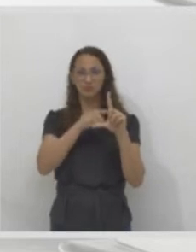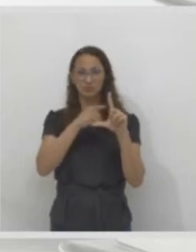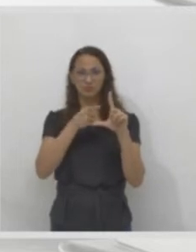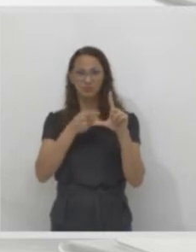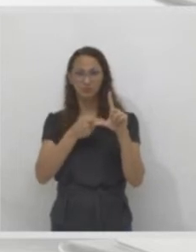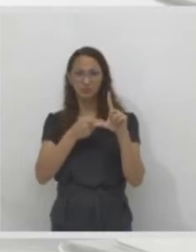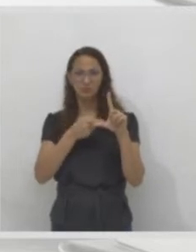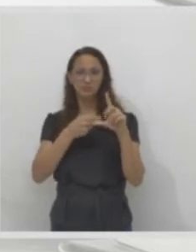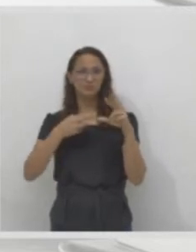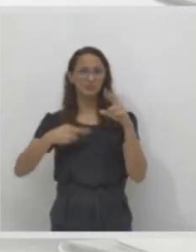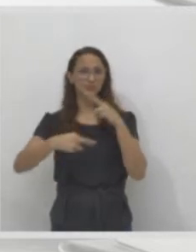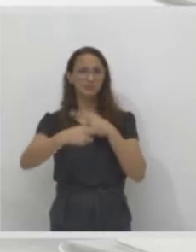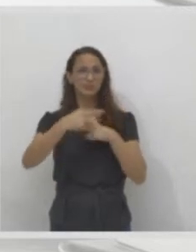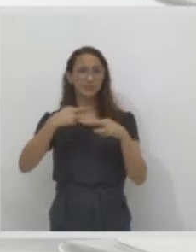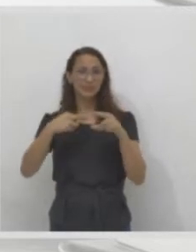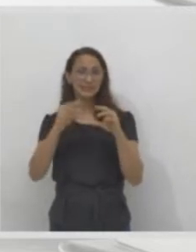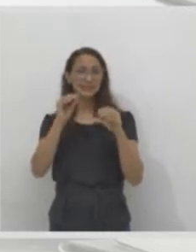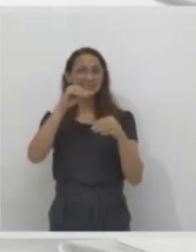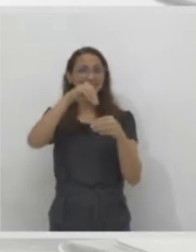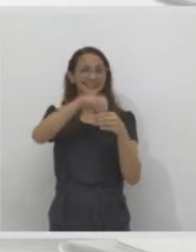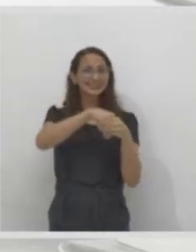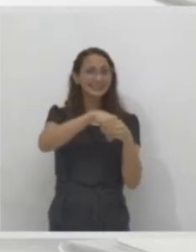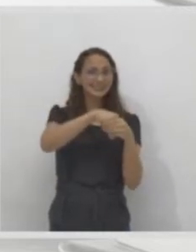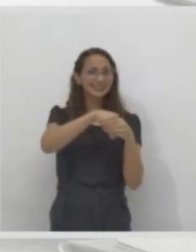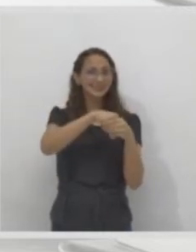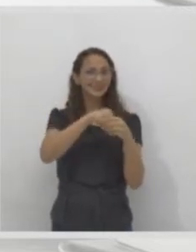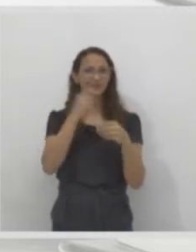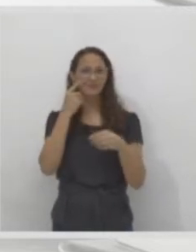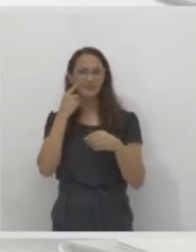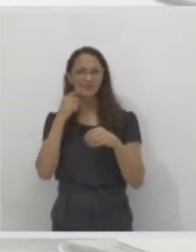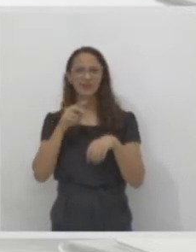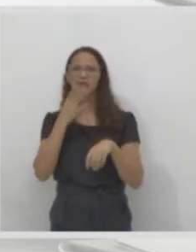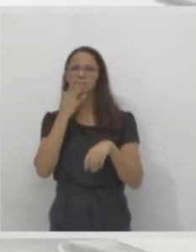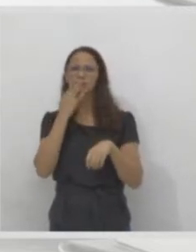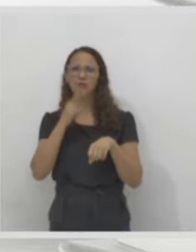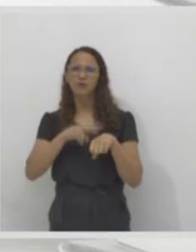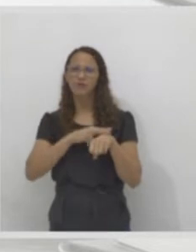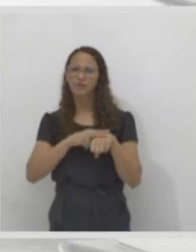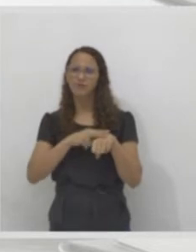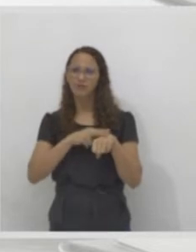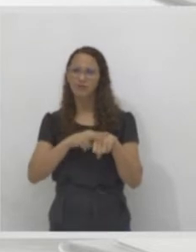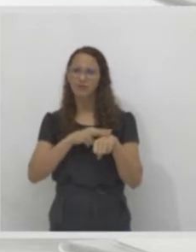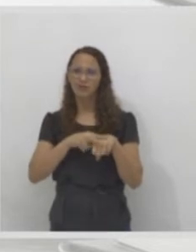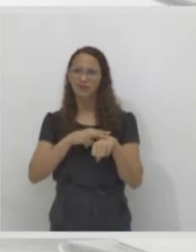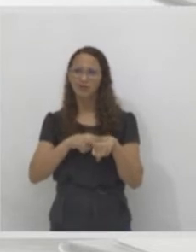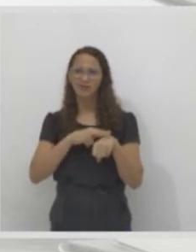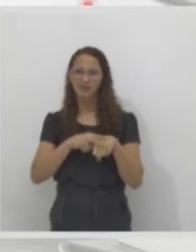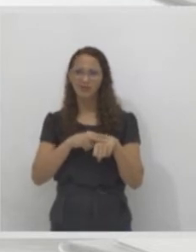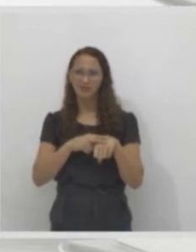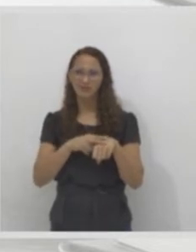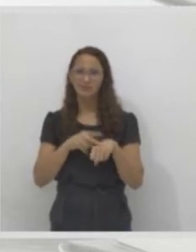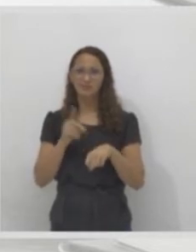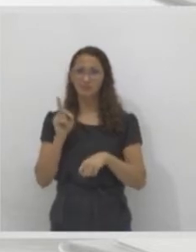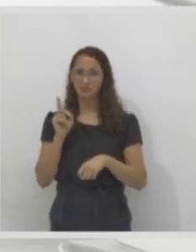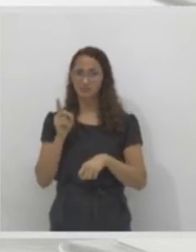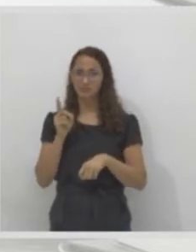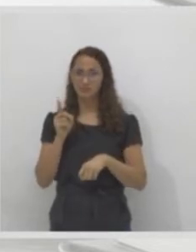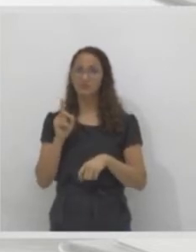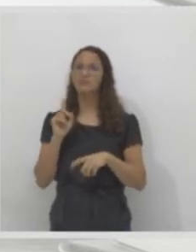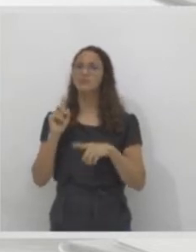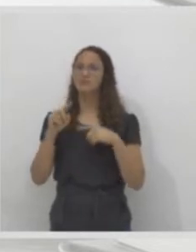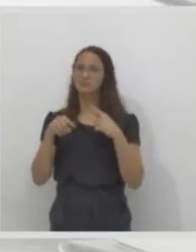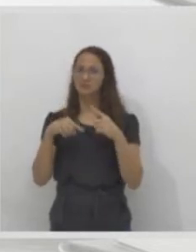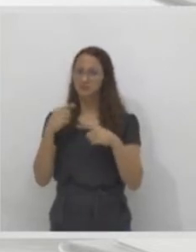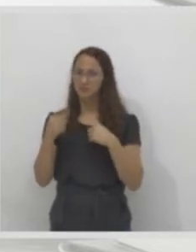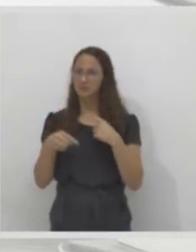ângulos internos, olhem aqui de verde, olha. Eu sei que depois, mais adiante, vocês também